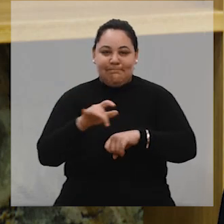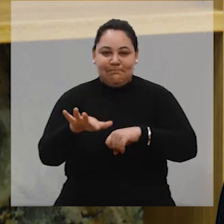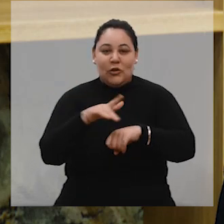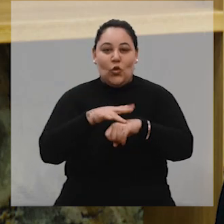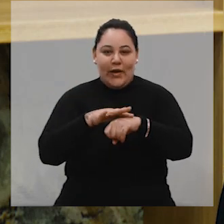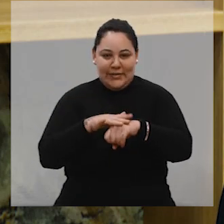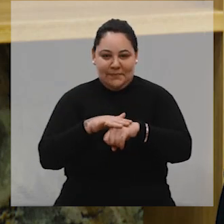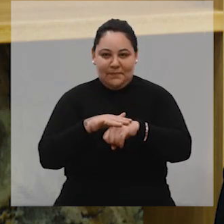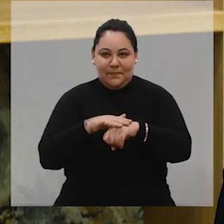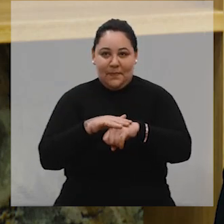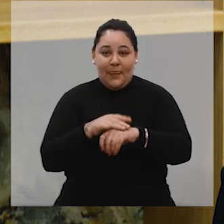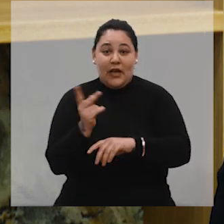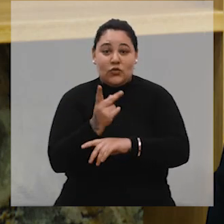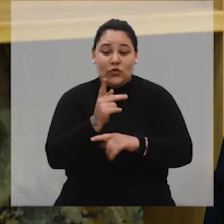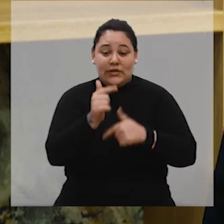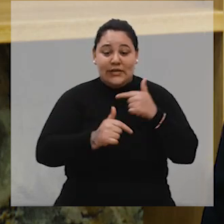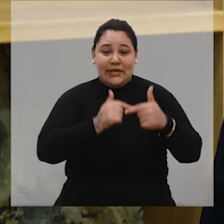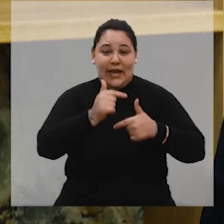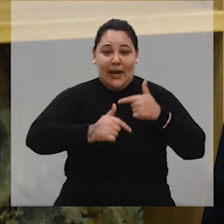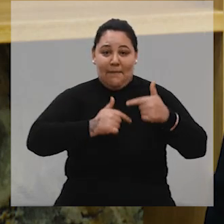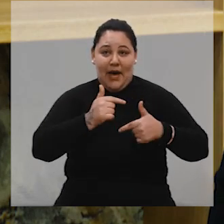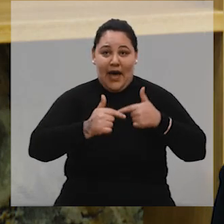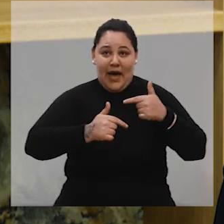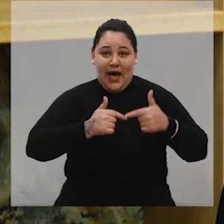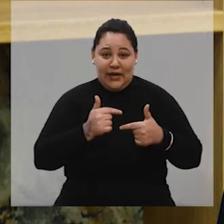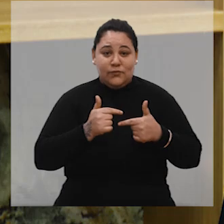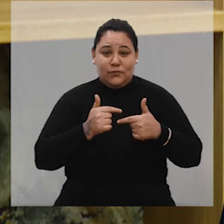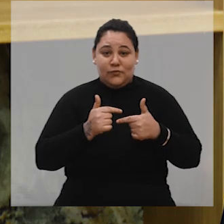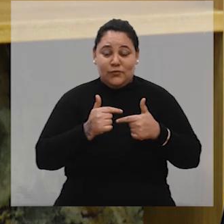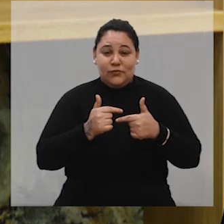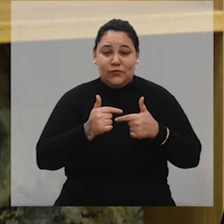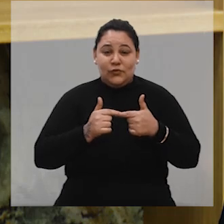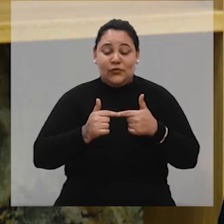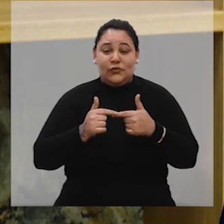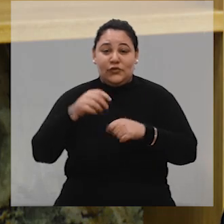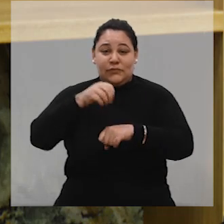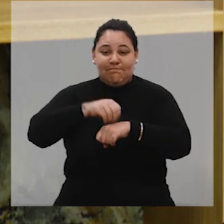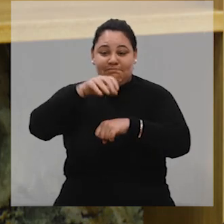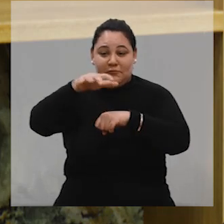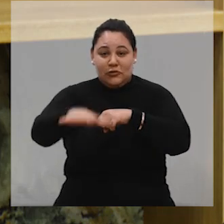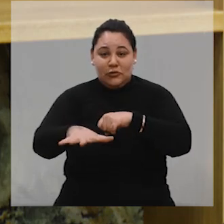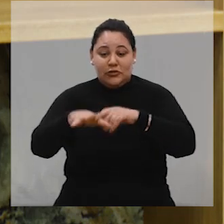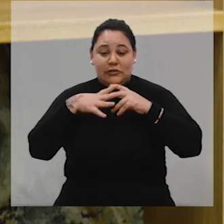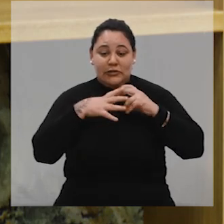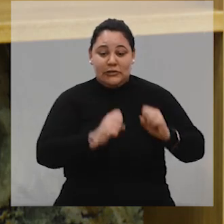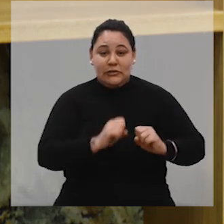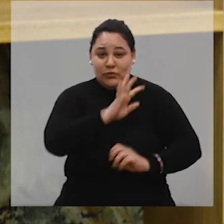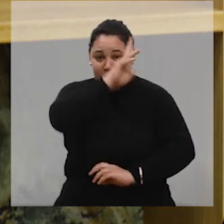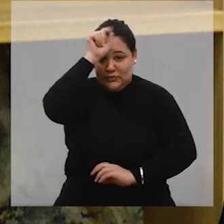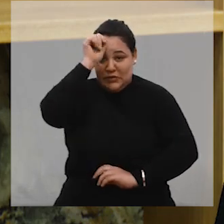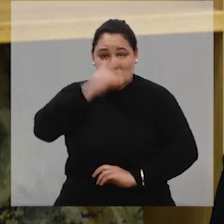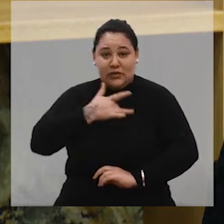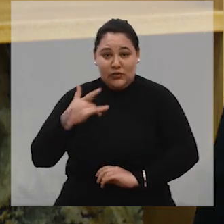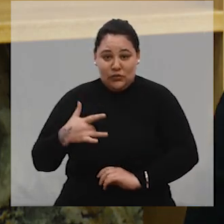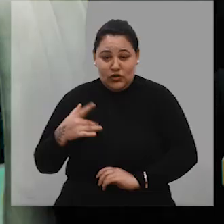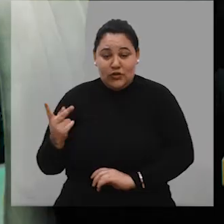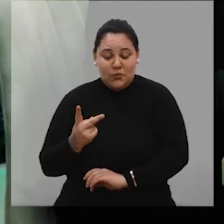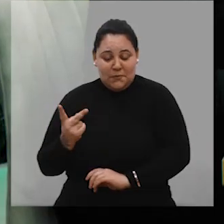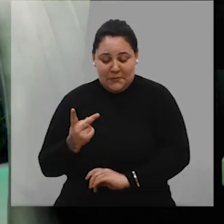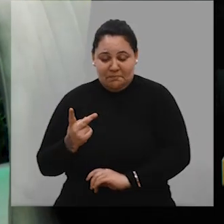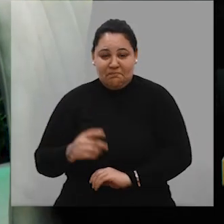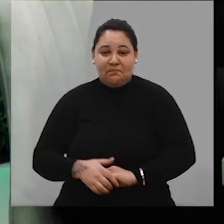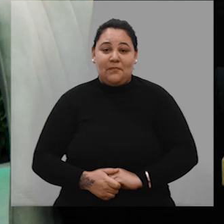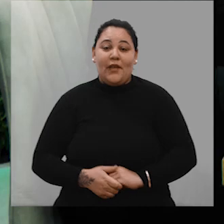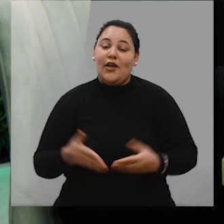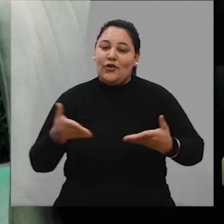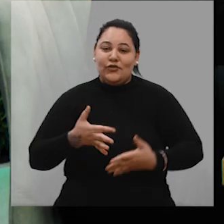Ambas atuam no ambulatório de hepatites virais do Serviço de Infectologia da Secretaria Municipal da Saúde e estão aqui